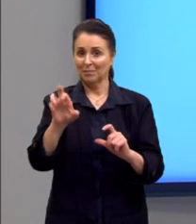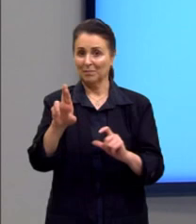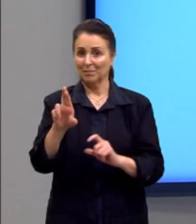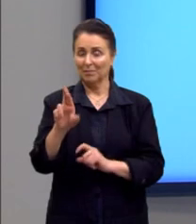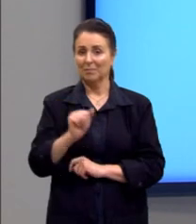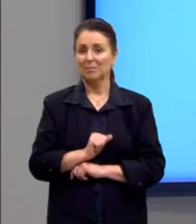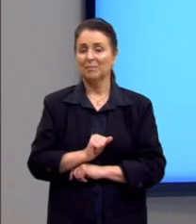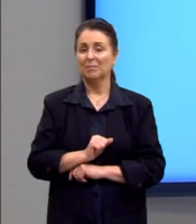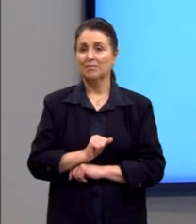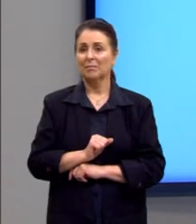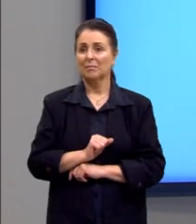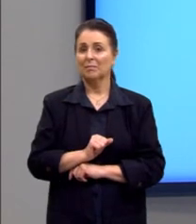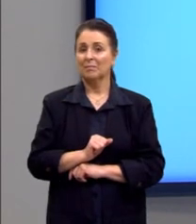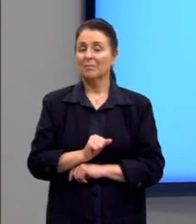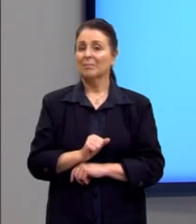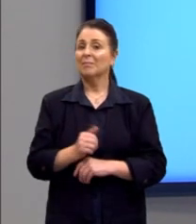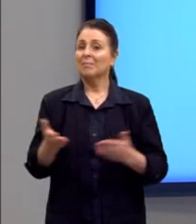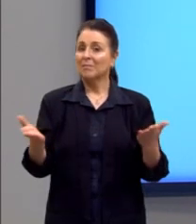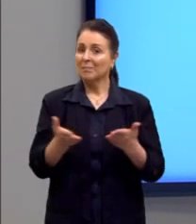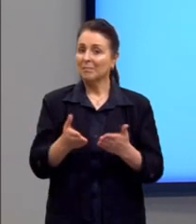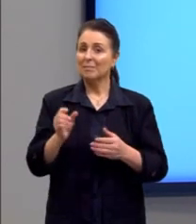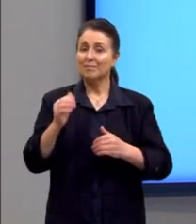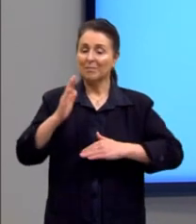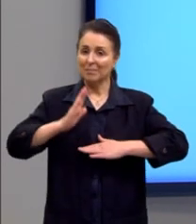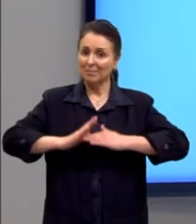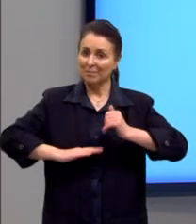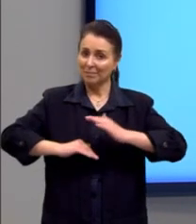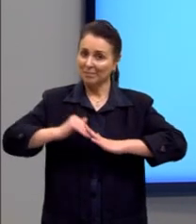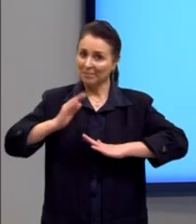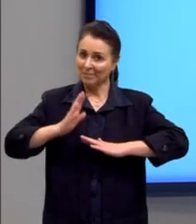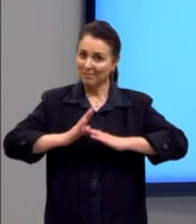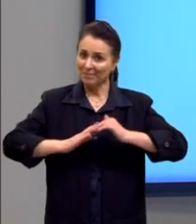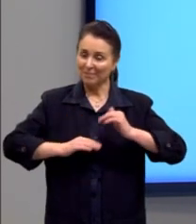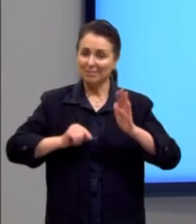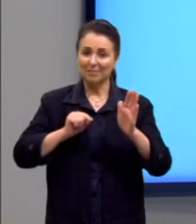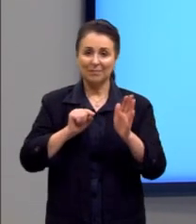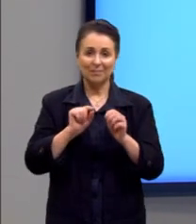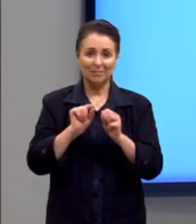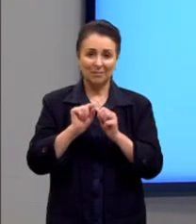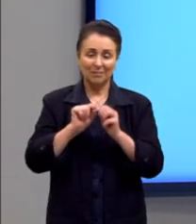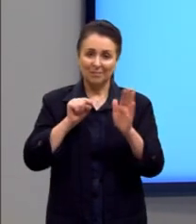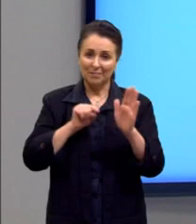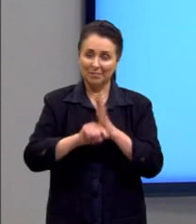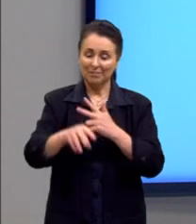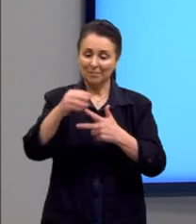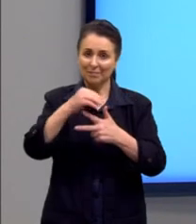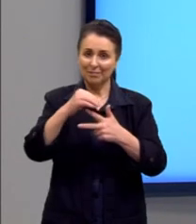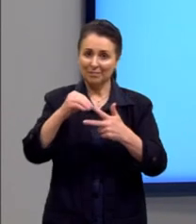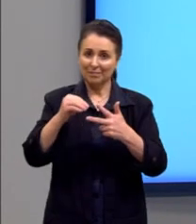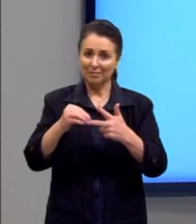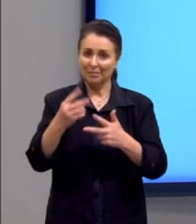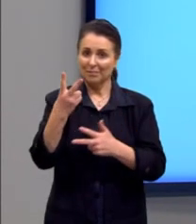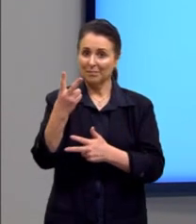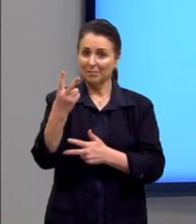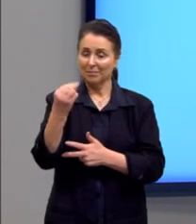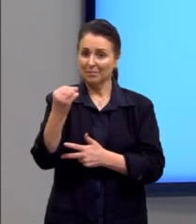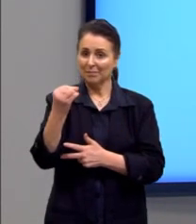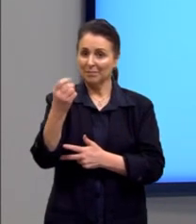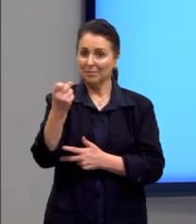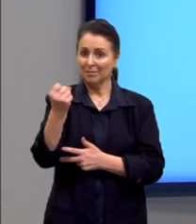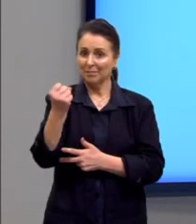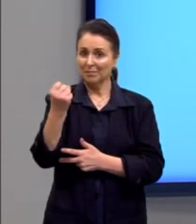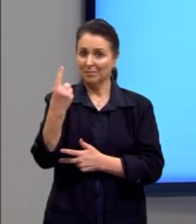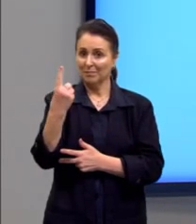e pra gente finalizar Então nós vamos praticar através de uma questãozinha do Enem de 2018